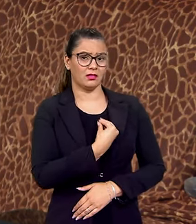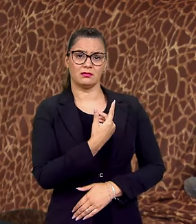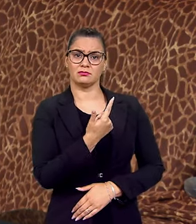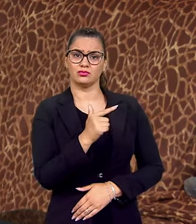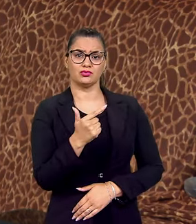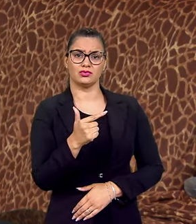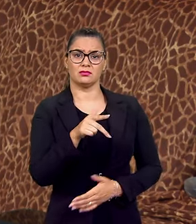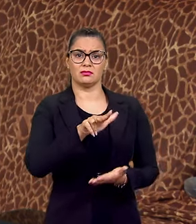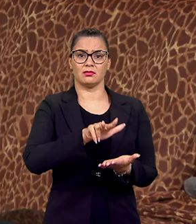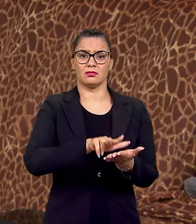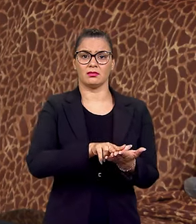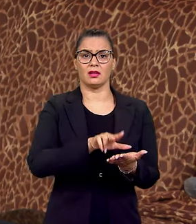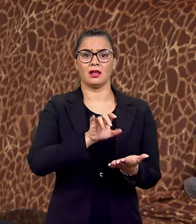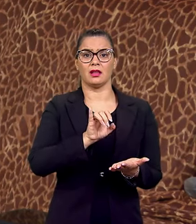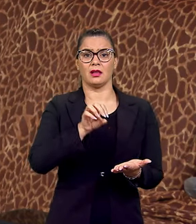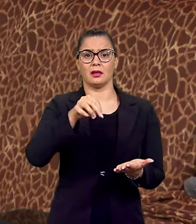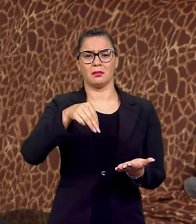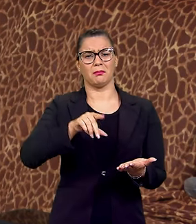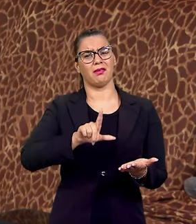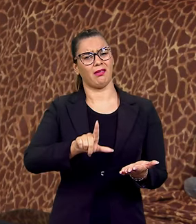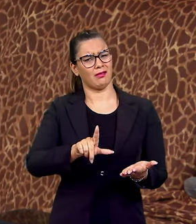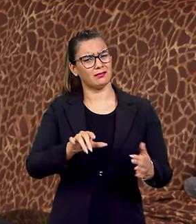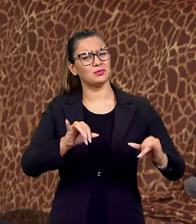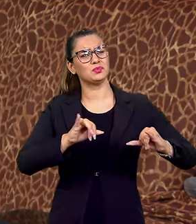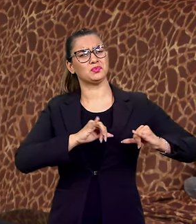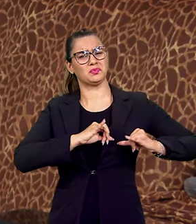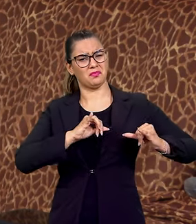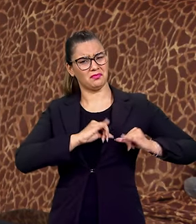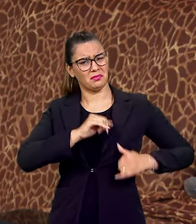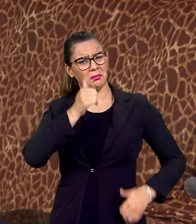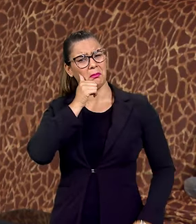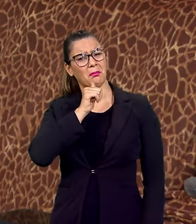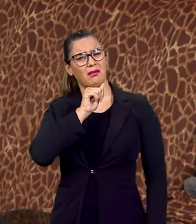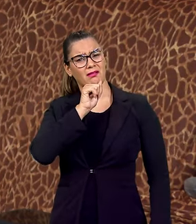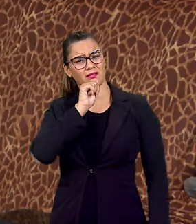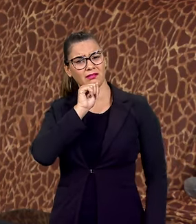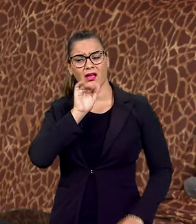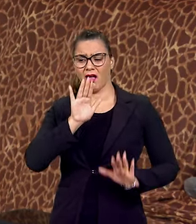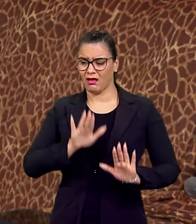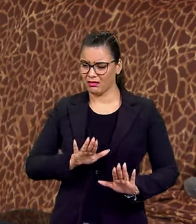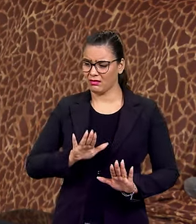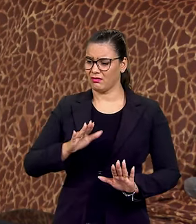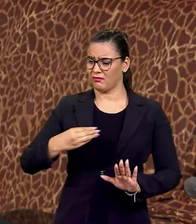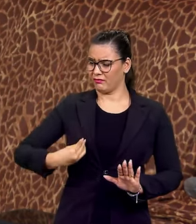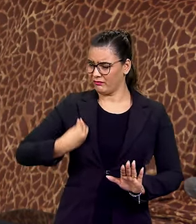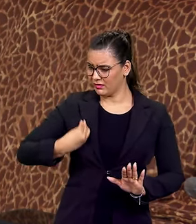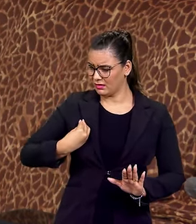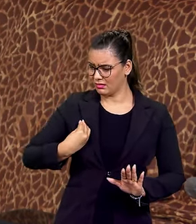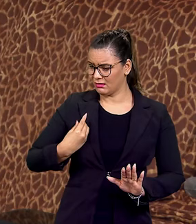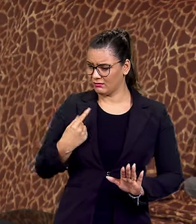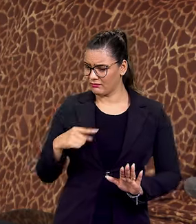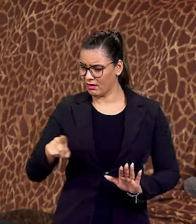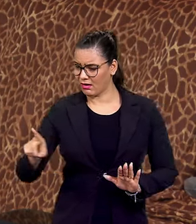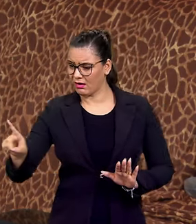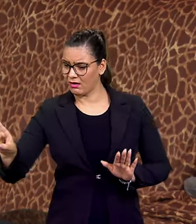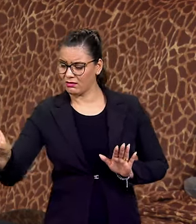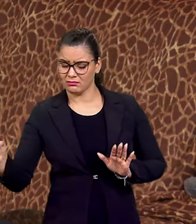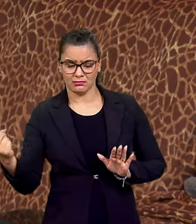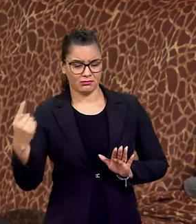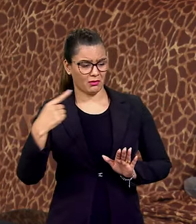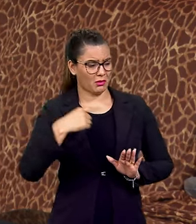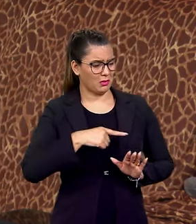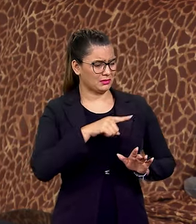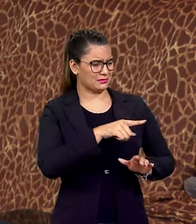estava mais em vida, né? Ela estava no ML, que é doído, né, para uma mãe. Deixa a filha viva e